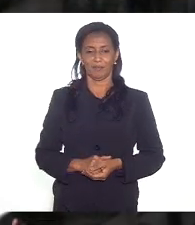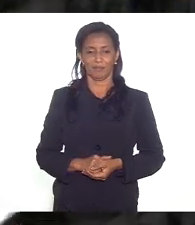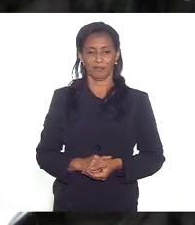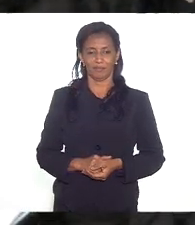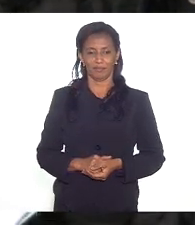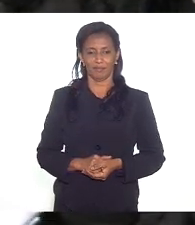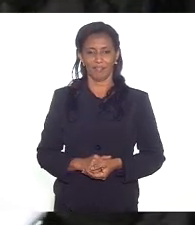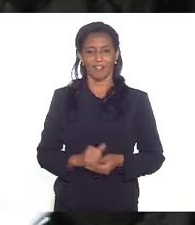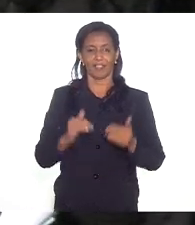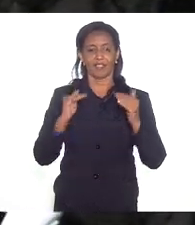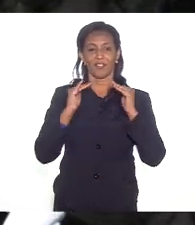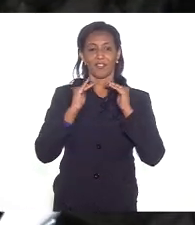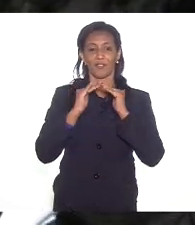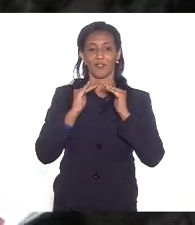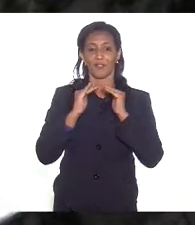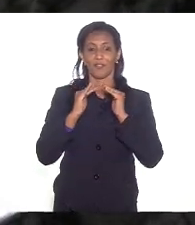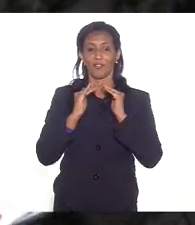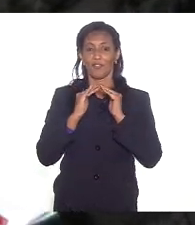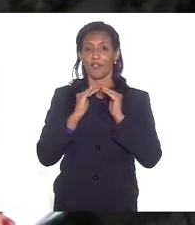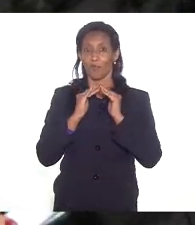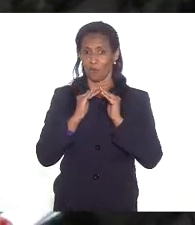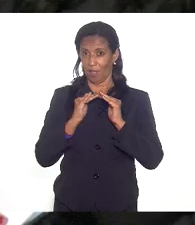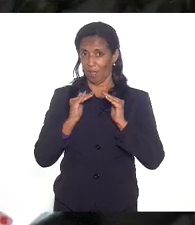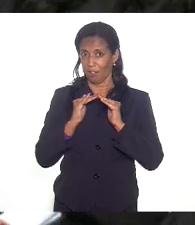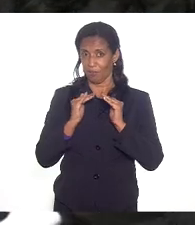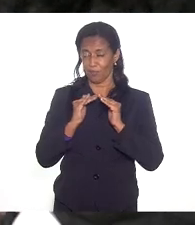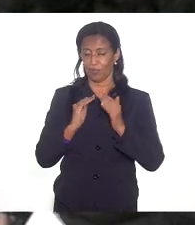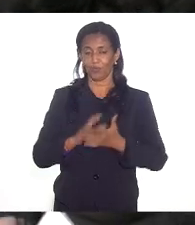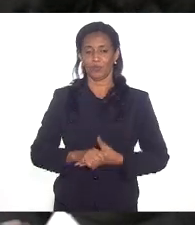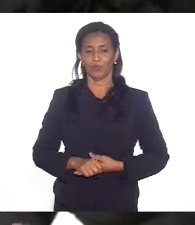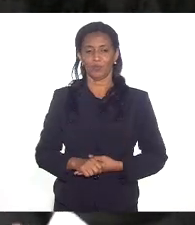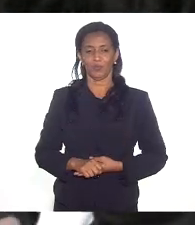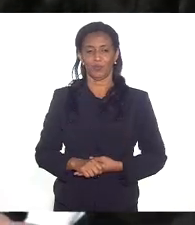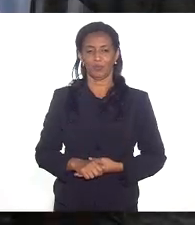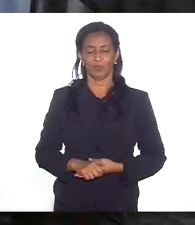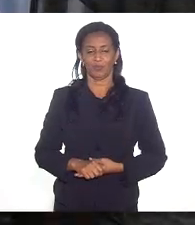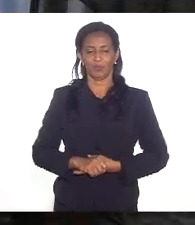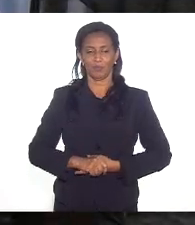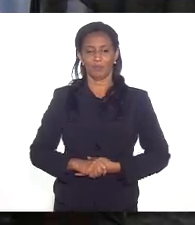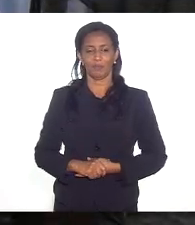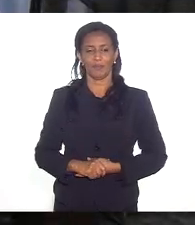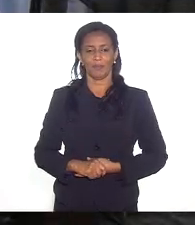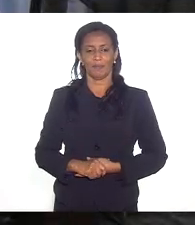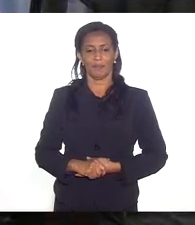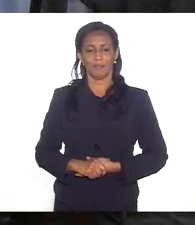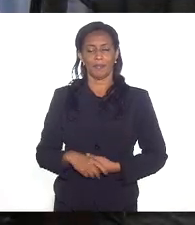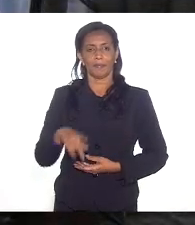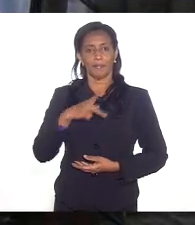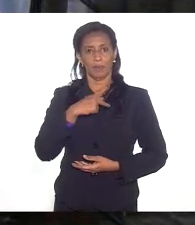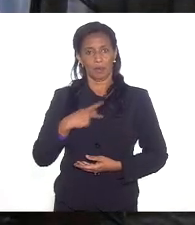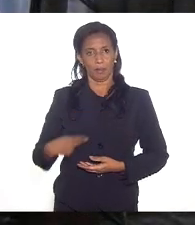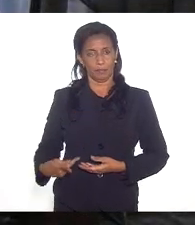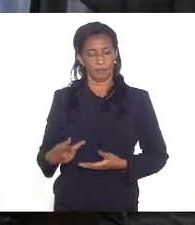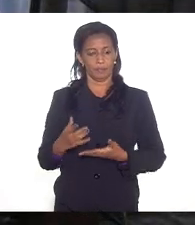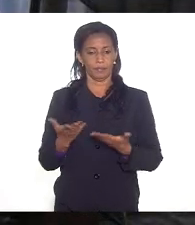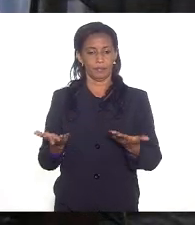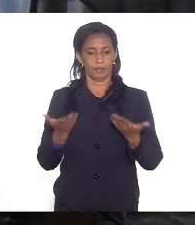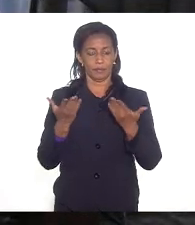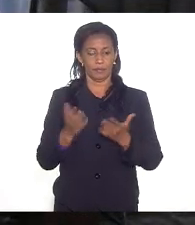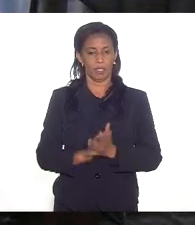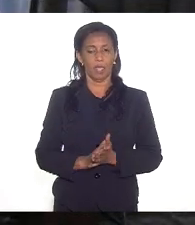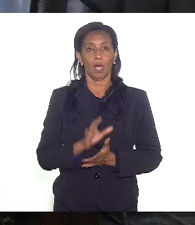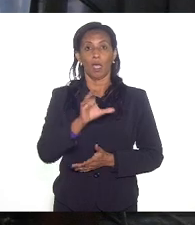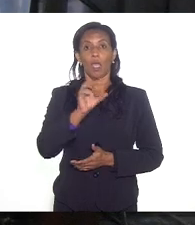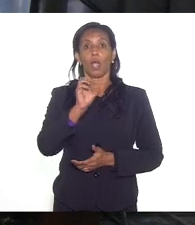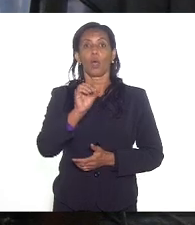parecer favorável mas ele quase abriu divergência por favor quem pertence a abre aqui a possibilidade das com